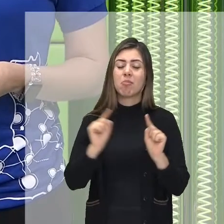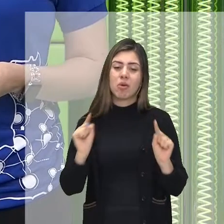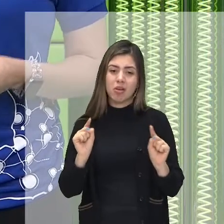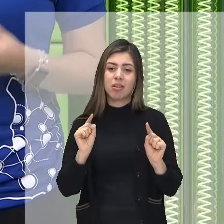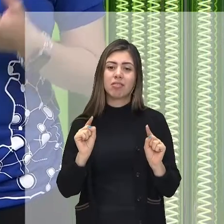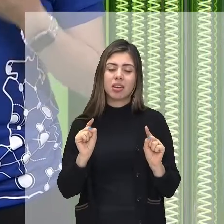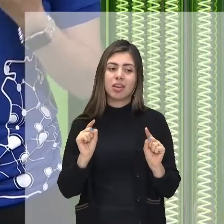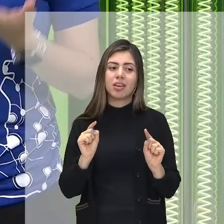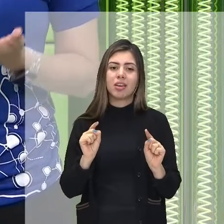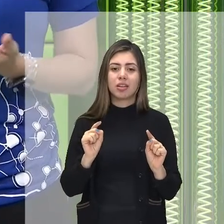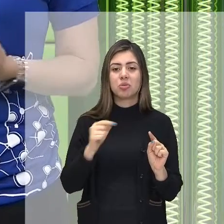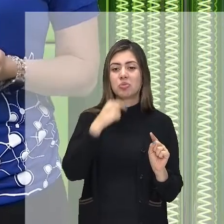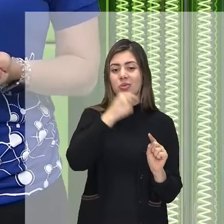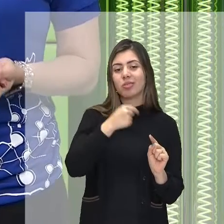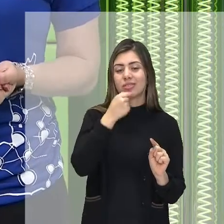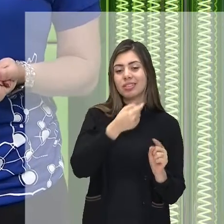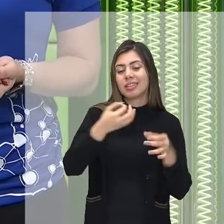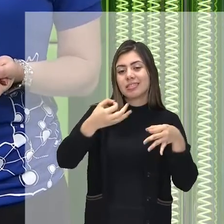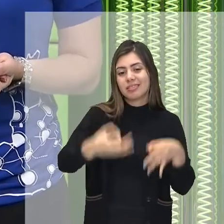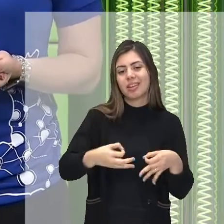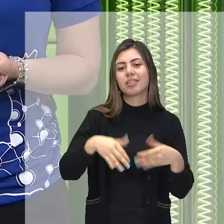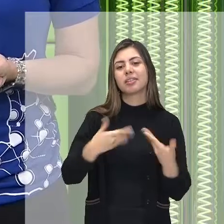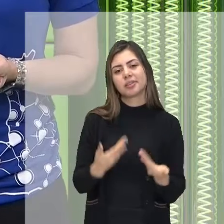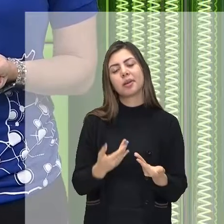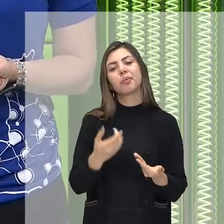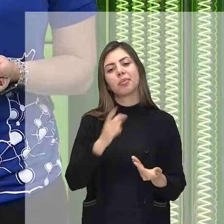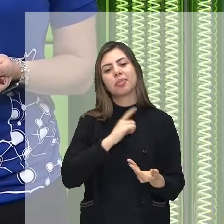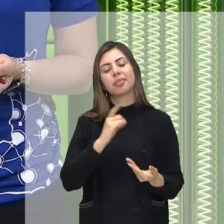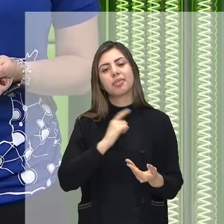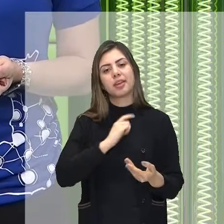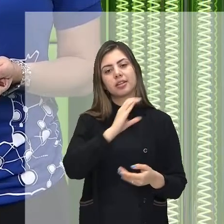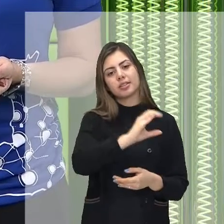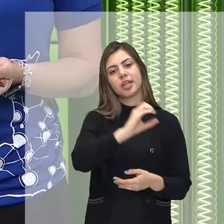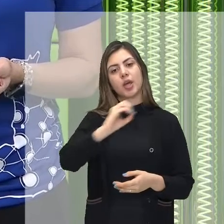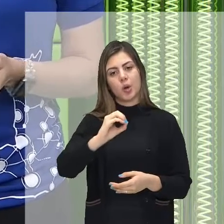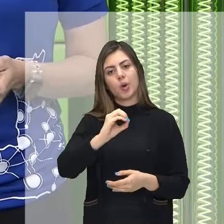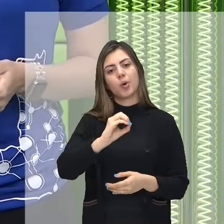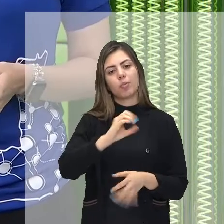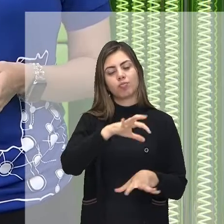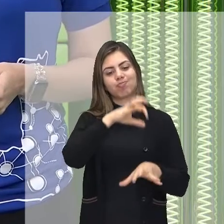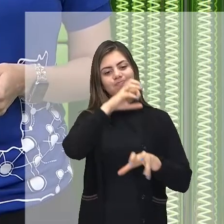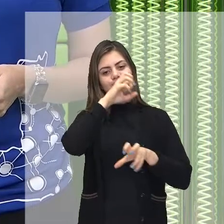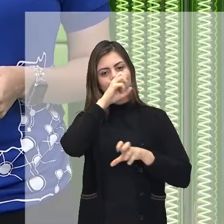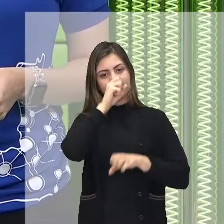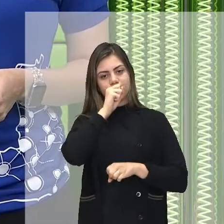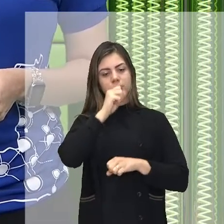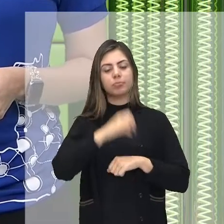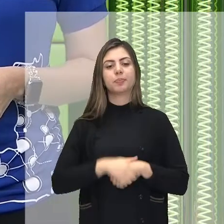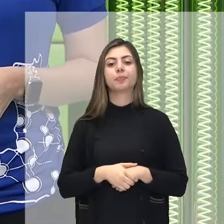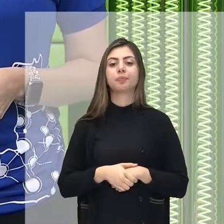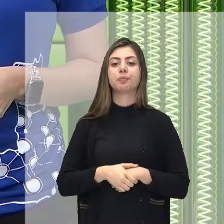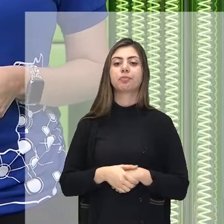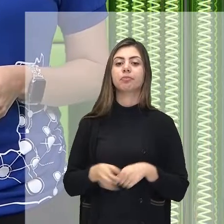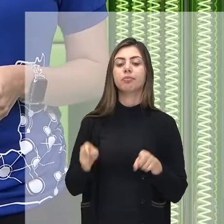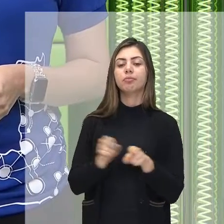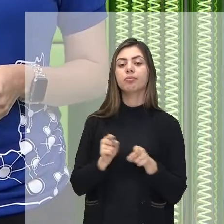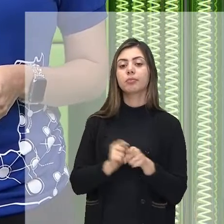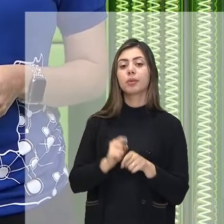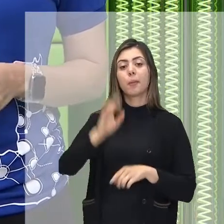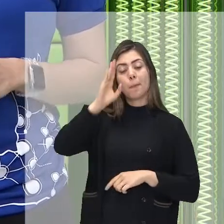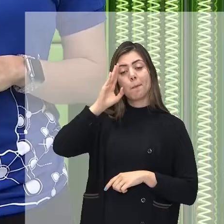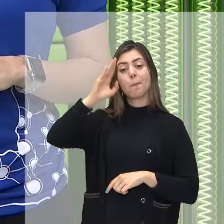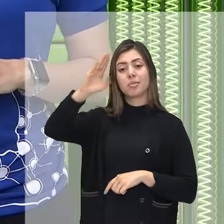podem emitir aí essa grande quantidade de monóxido de carbono. E temos também, como